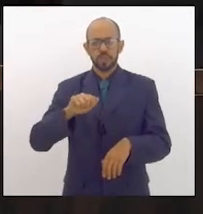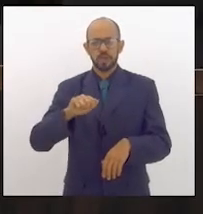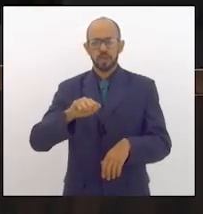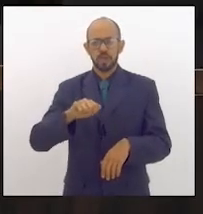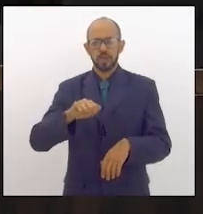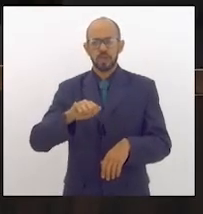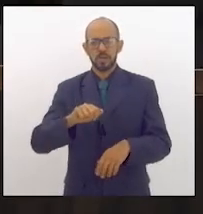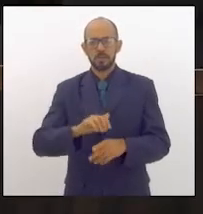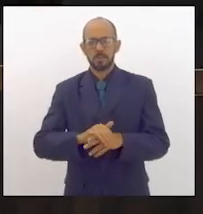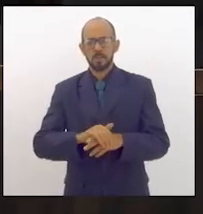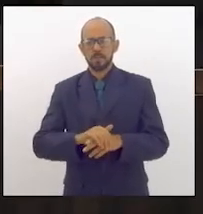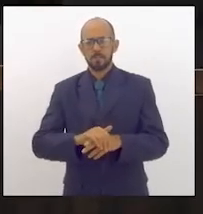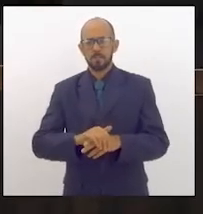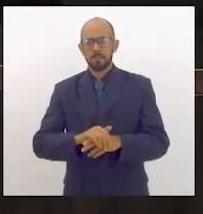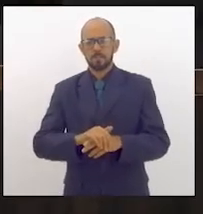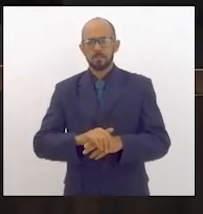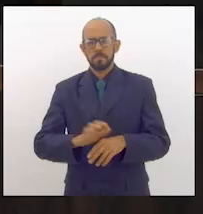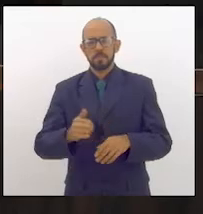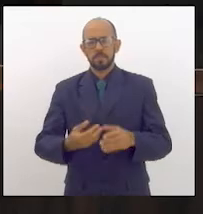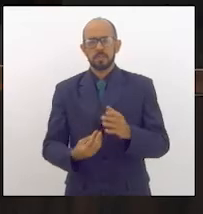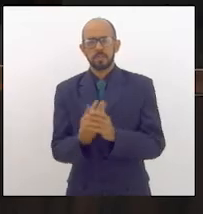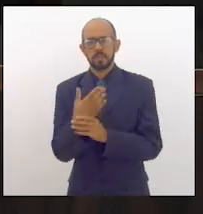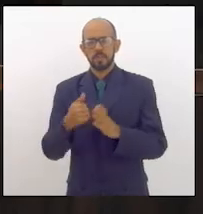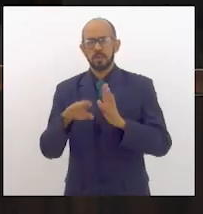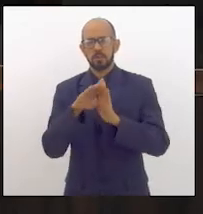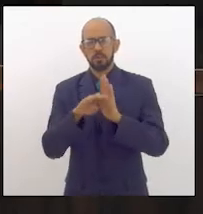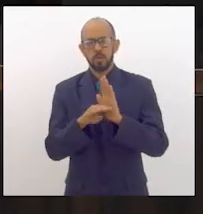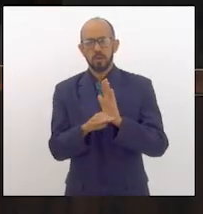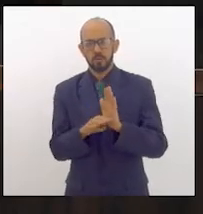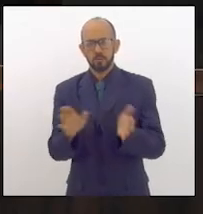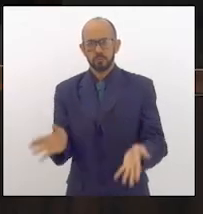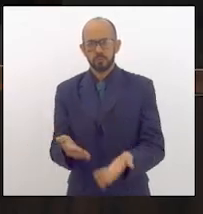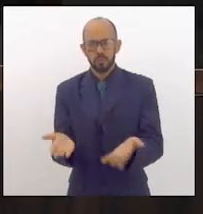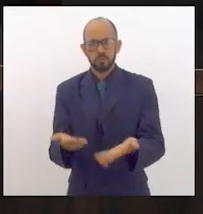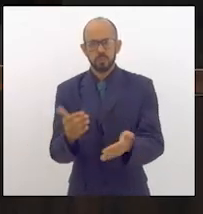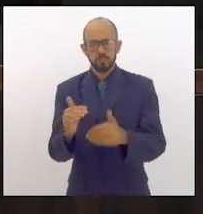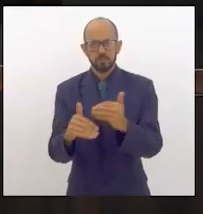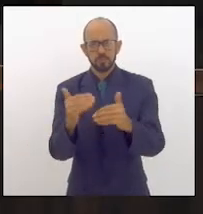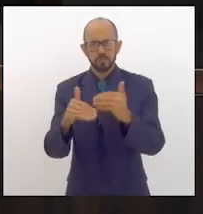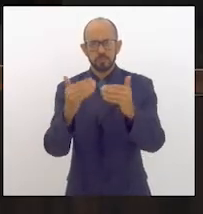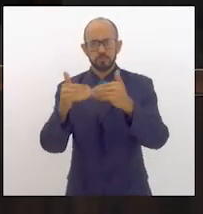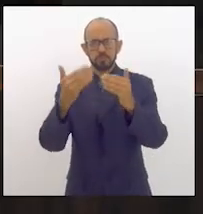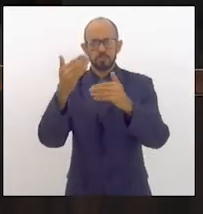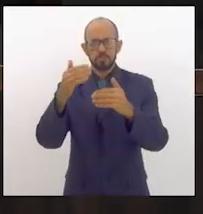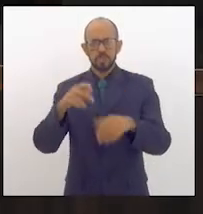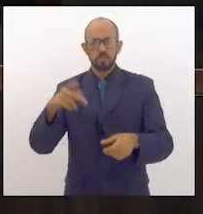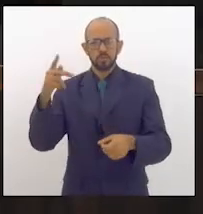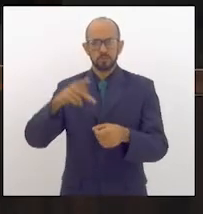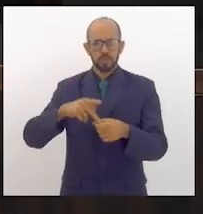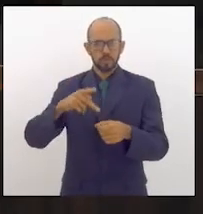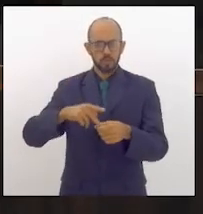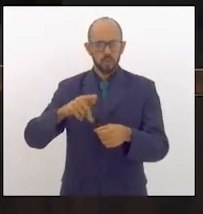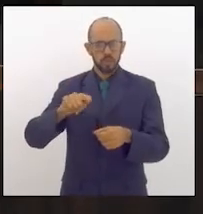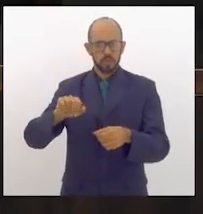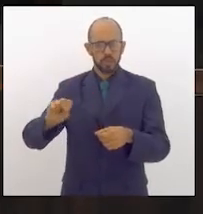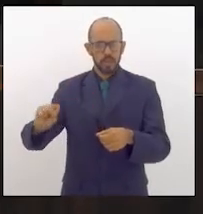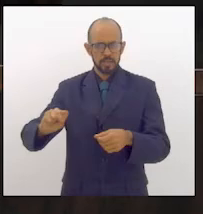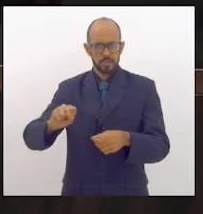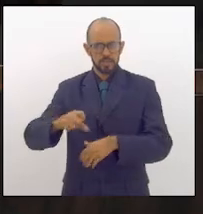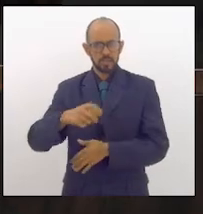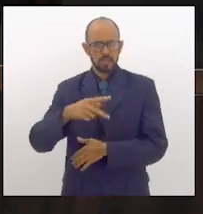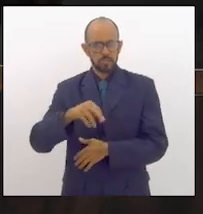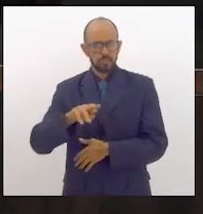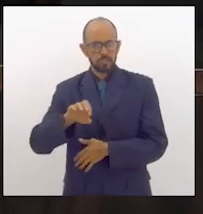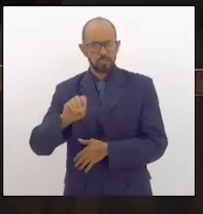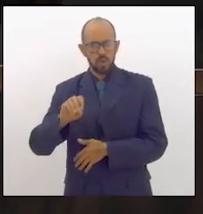nº 37 12/2021 institui o programa Estadual de fomento e desenvolvimento das áreas produtoras de petróleo e gás pro Petro